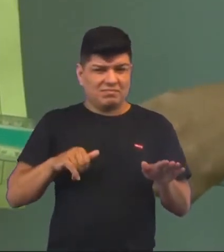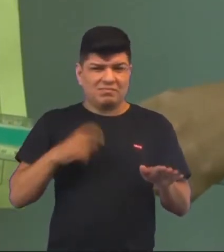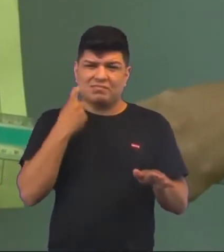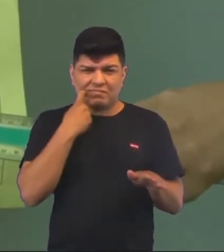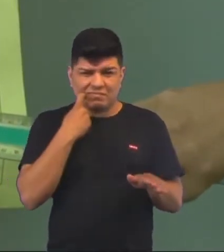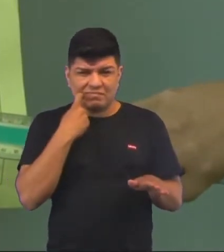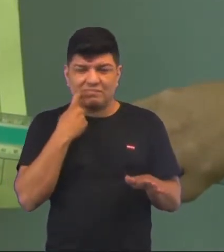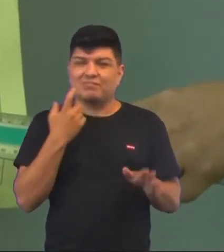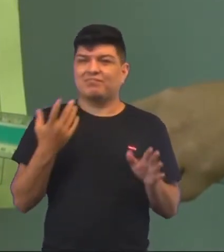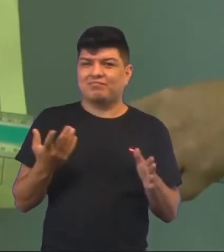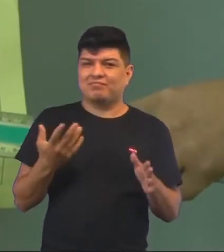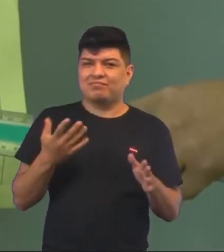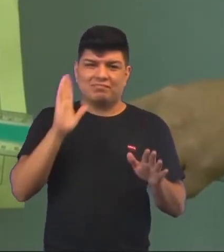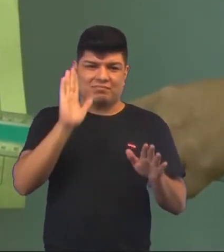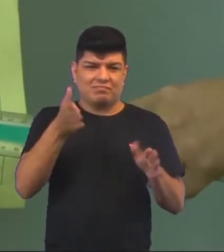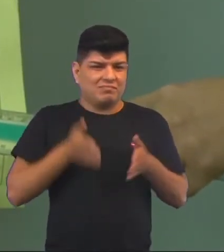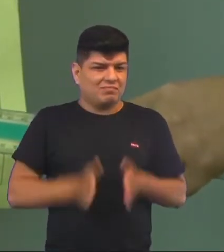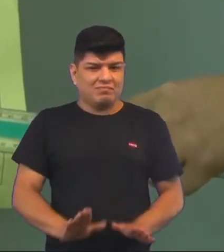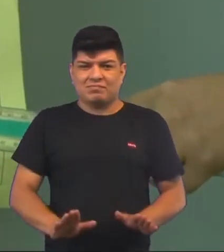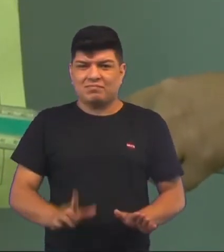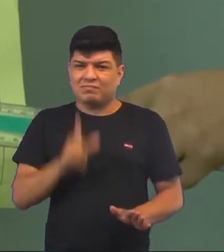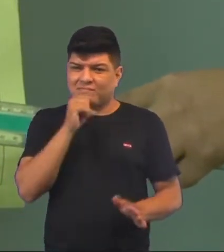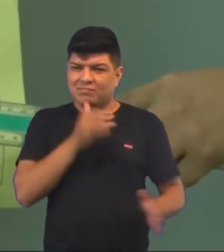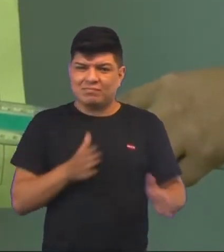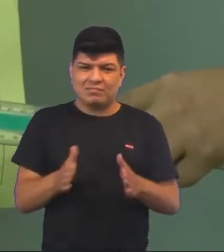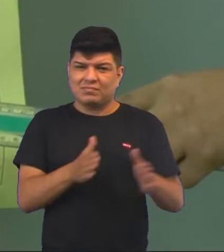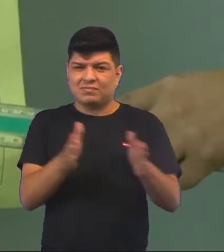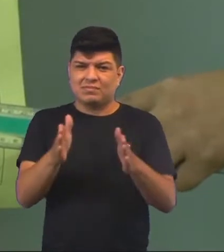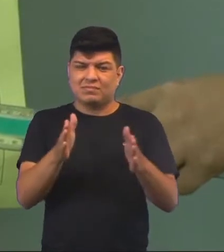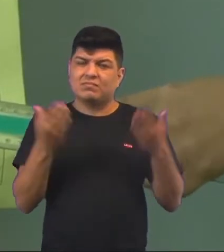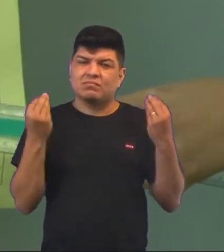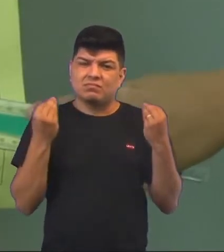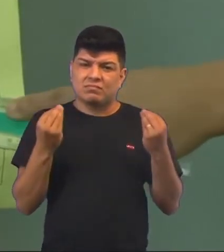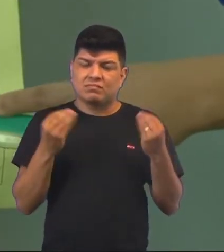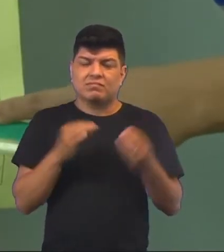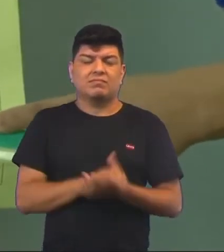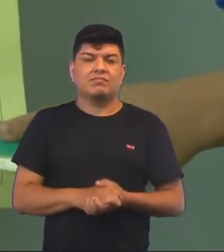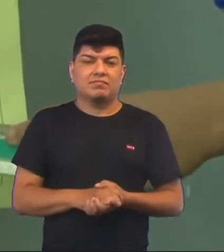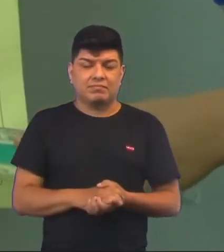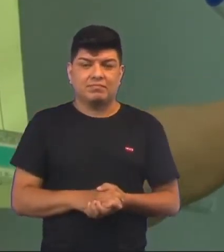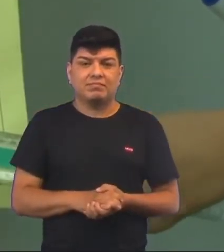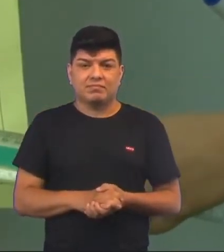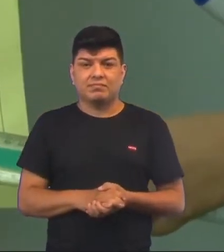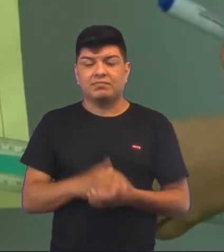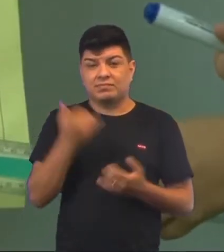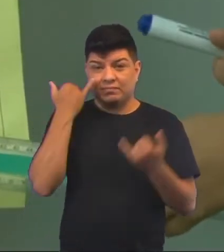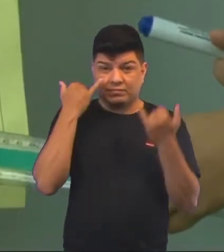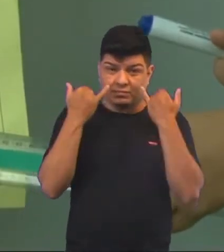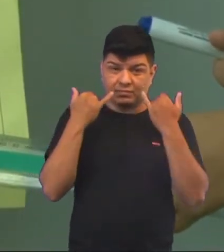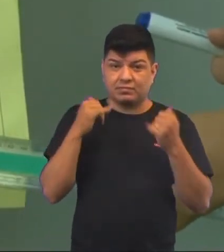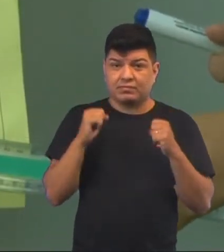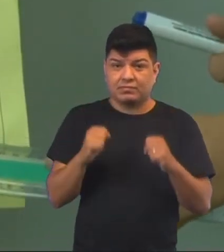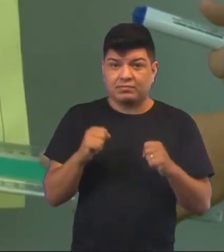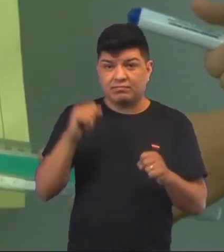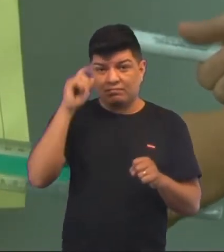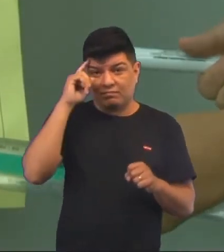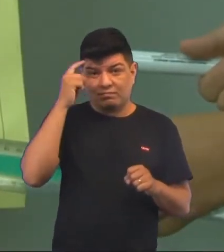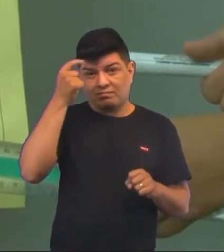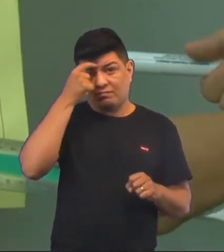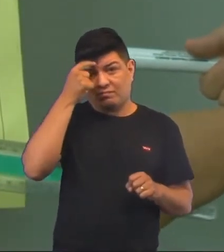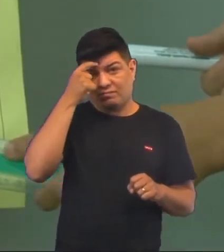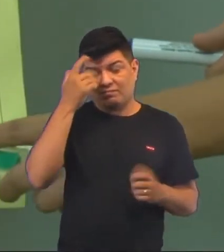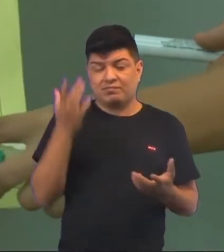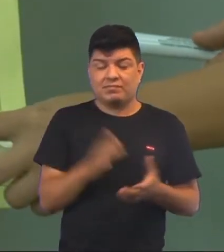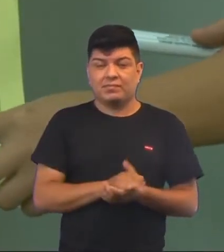Um peixe que é criado já no meio, né, das águas? É, informações que você também tem que raciocinar, que não